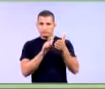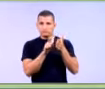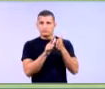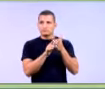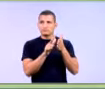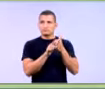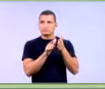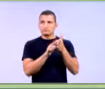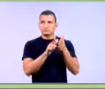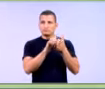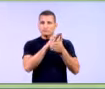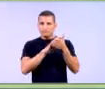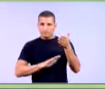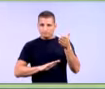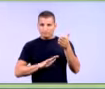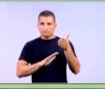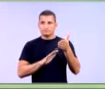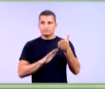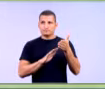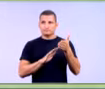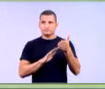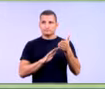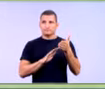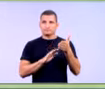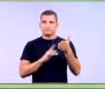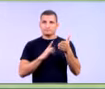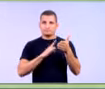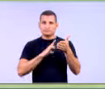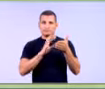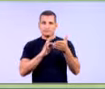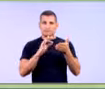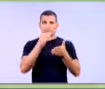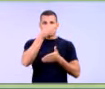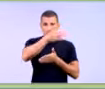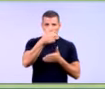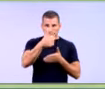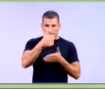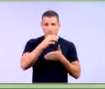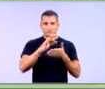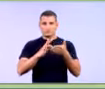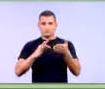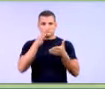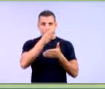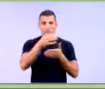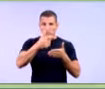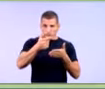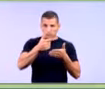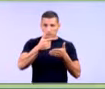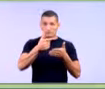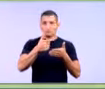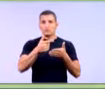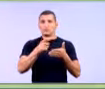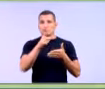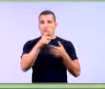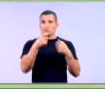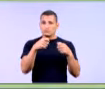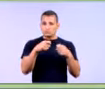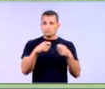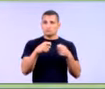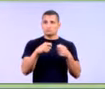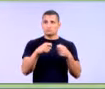de contracapa, tem a capa, tem a contracapa, e no verso dessa contracapa, vocês têm que fazer o